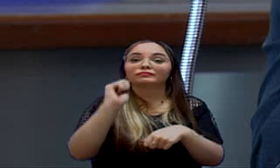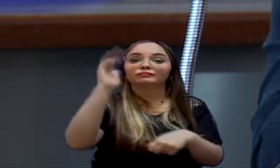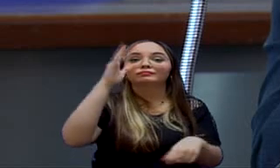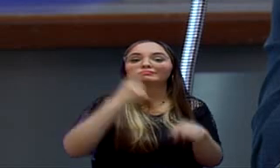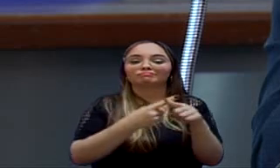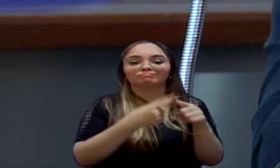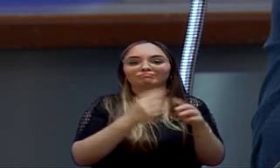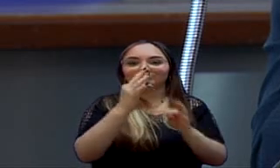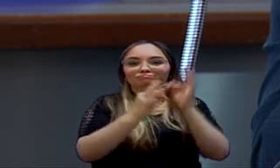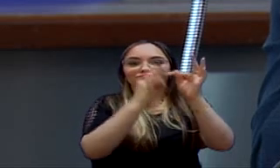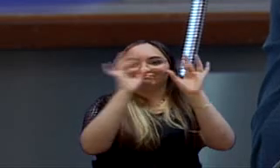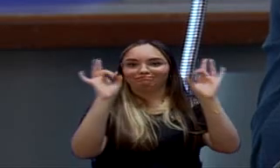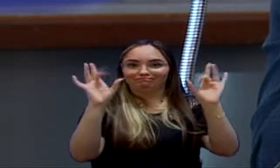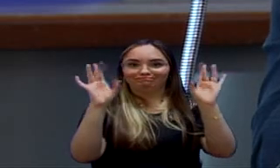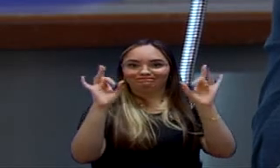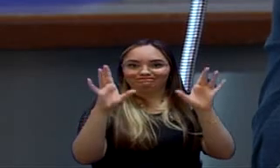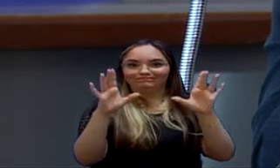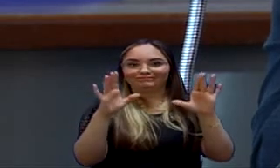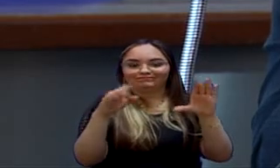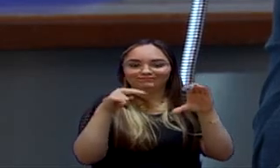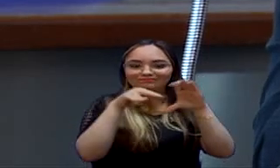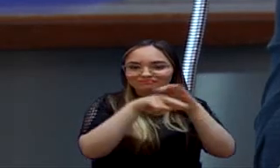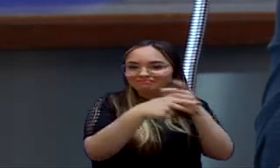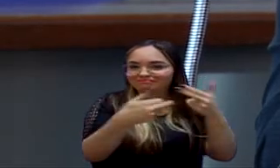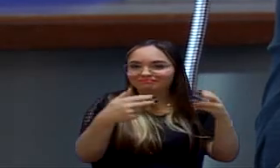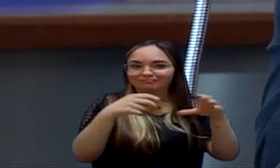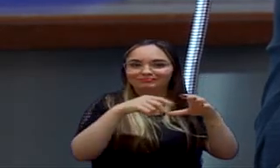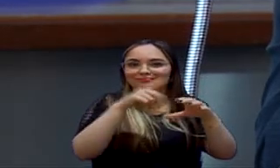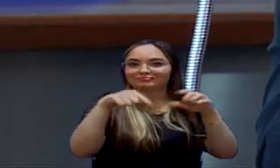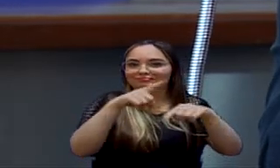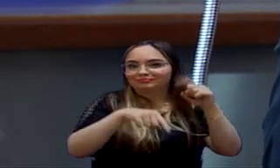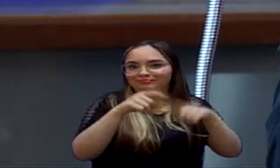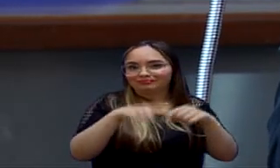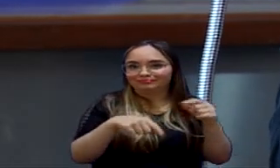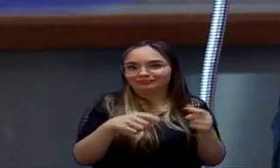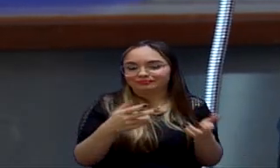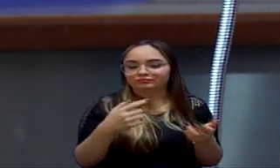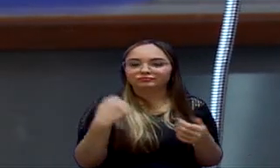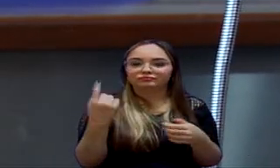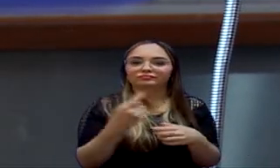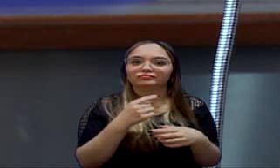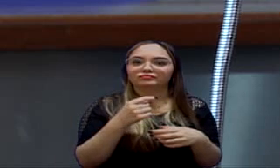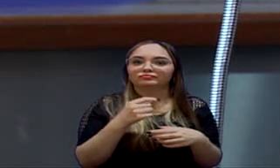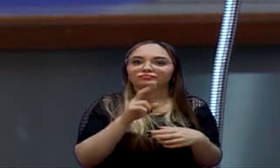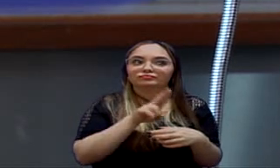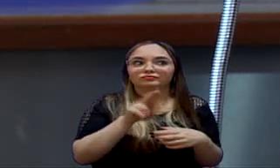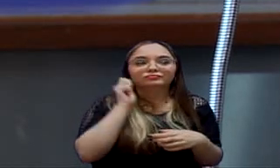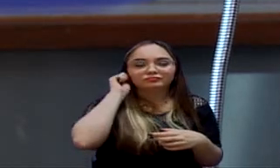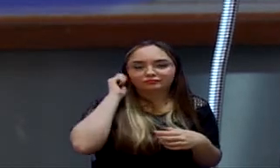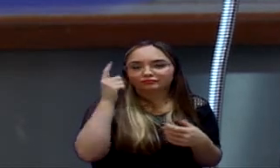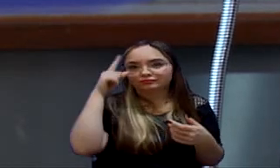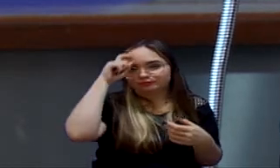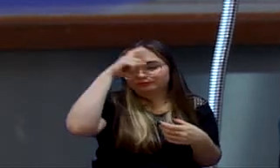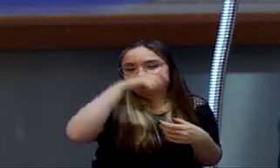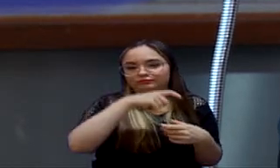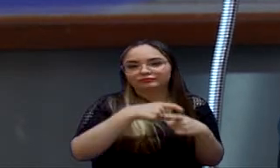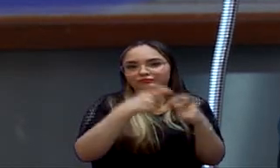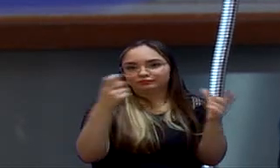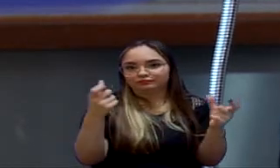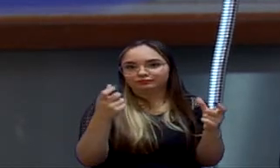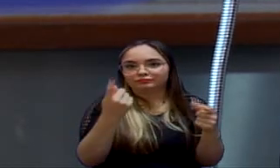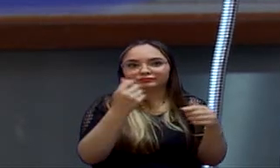que é exigida e devido o corpo técnico responsável quando a gente fala de qualidade são poucos que detém